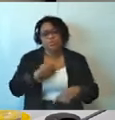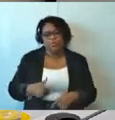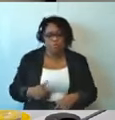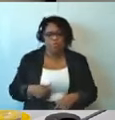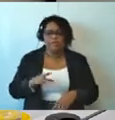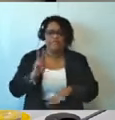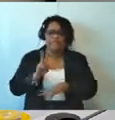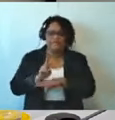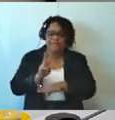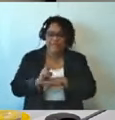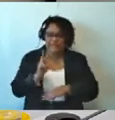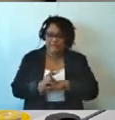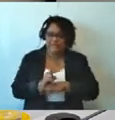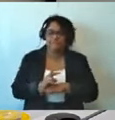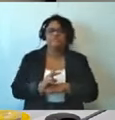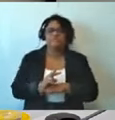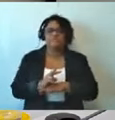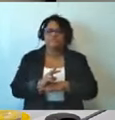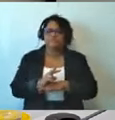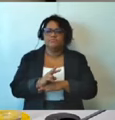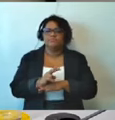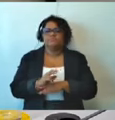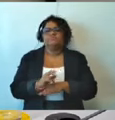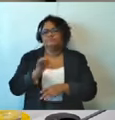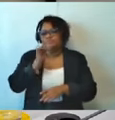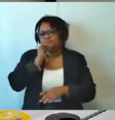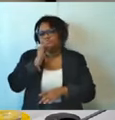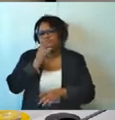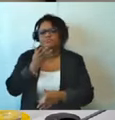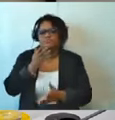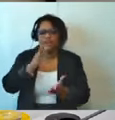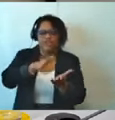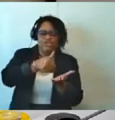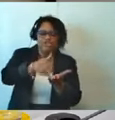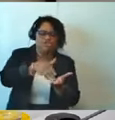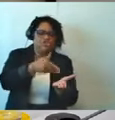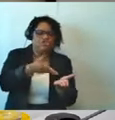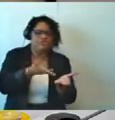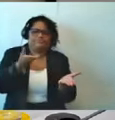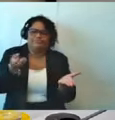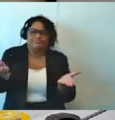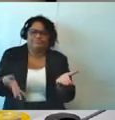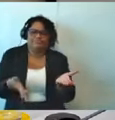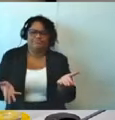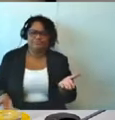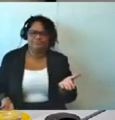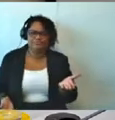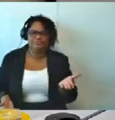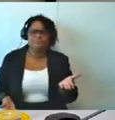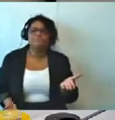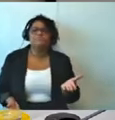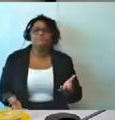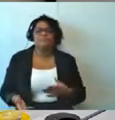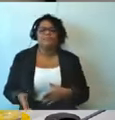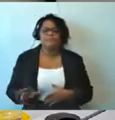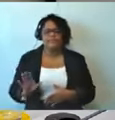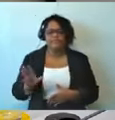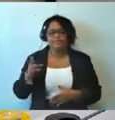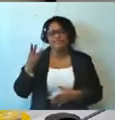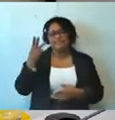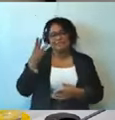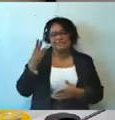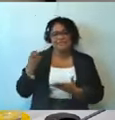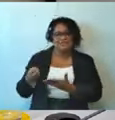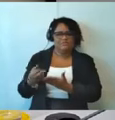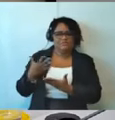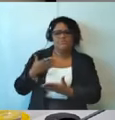falou, essa tinta esdrúxula que está lá, eu estava aqui, só que agora, nesse momento, eu já recebi 3 pedidos de revitalização de faixa de